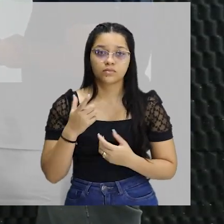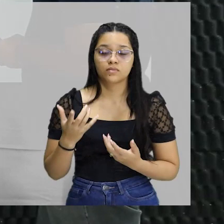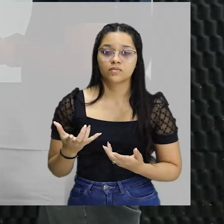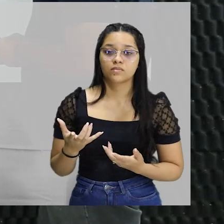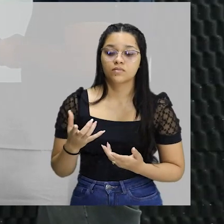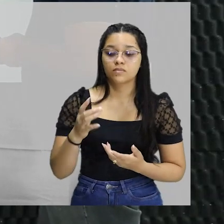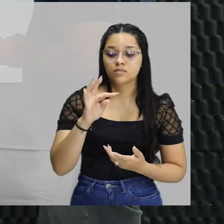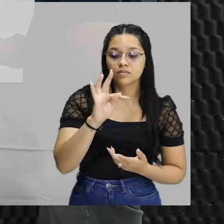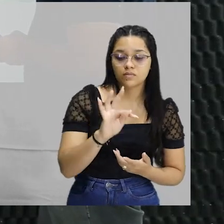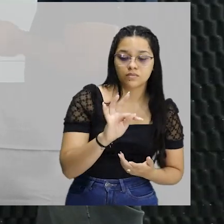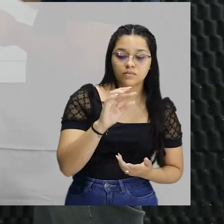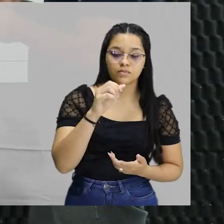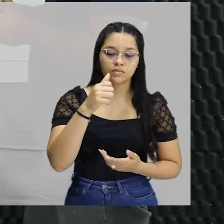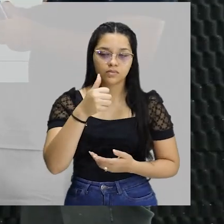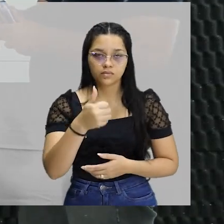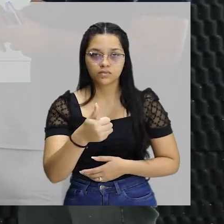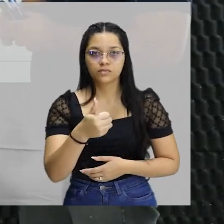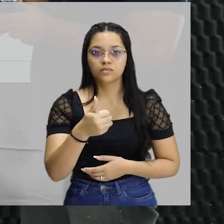T1